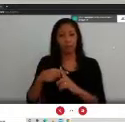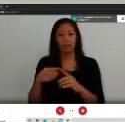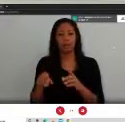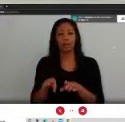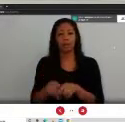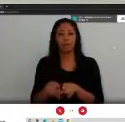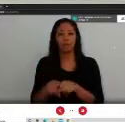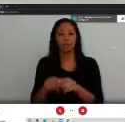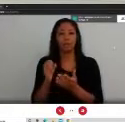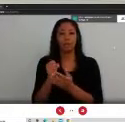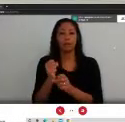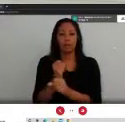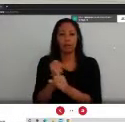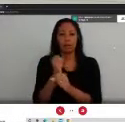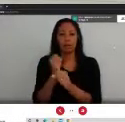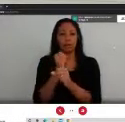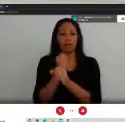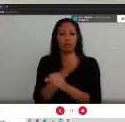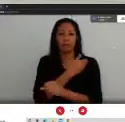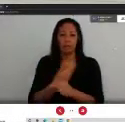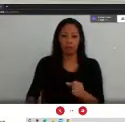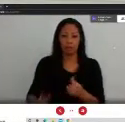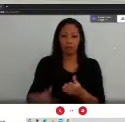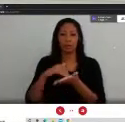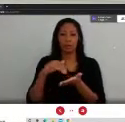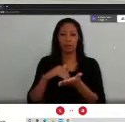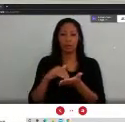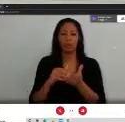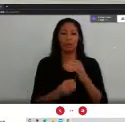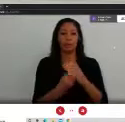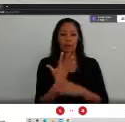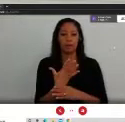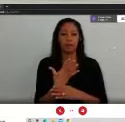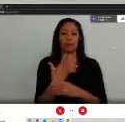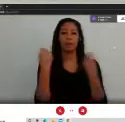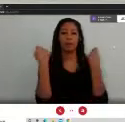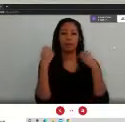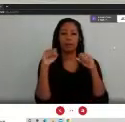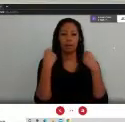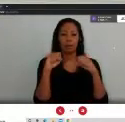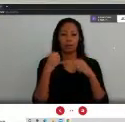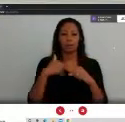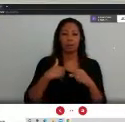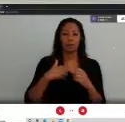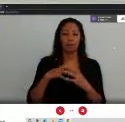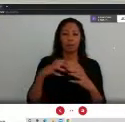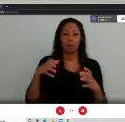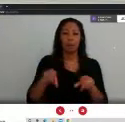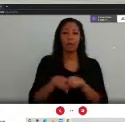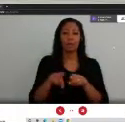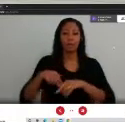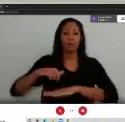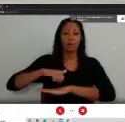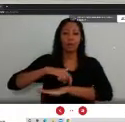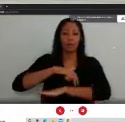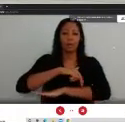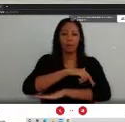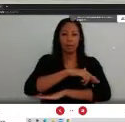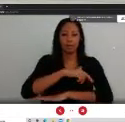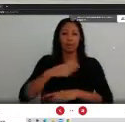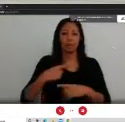Públicas, a implantação de uma academia de melhor idade, juntamente com o caminhódromo na rua Campo dos Rios, no loteamento Sonho